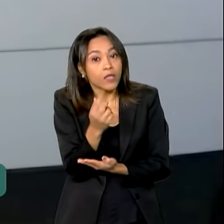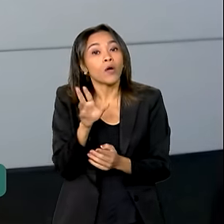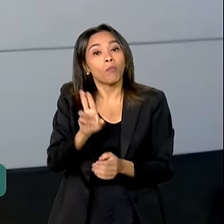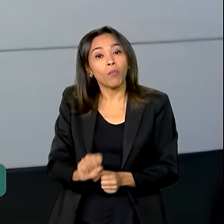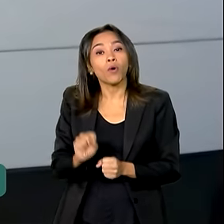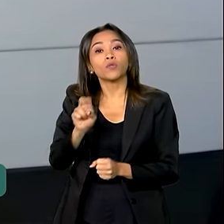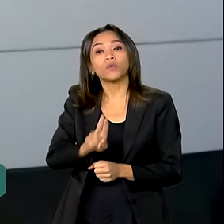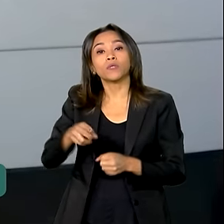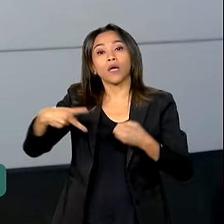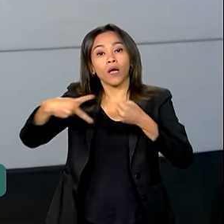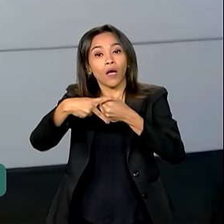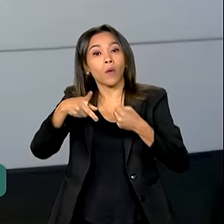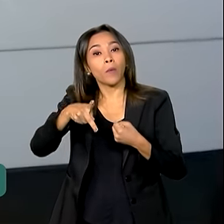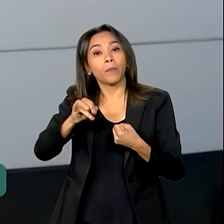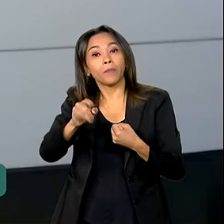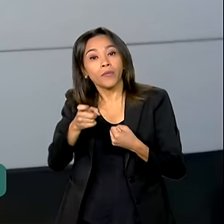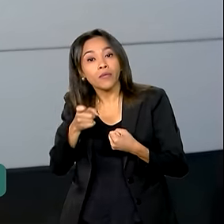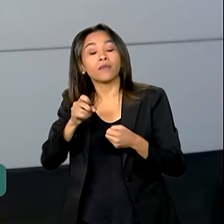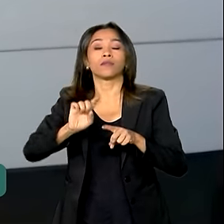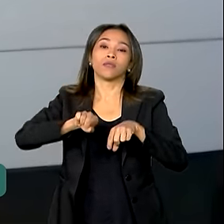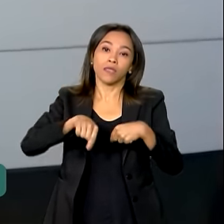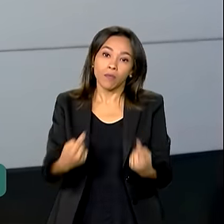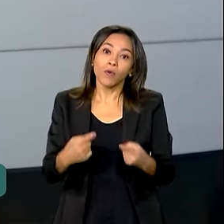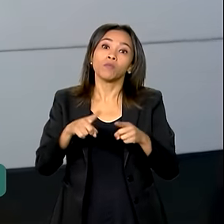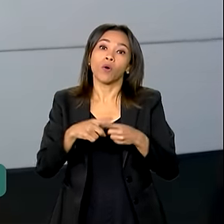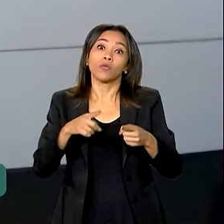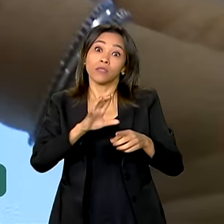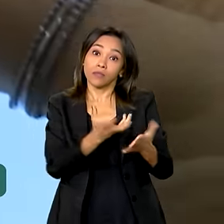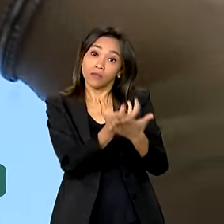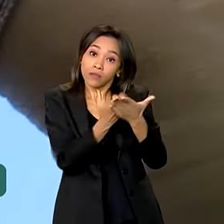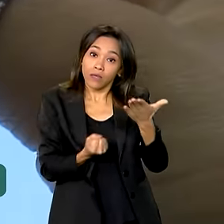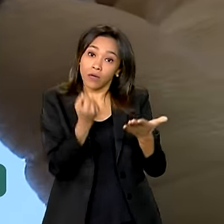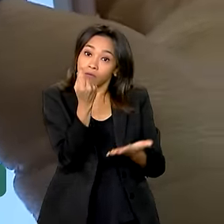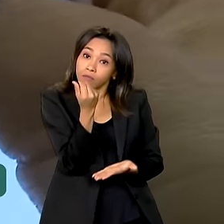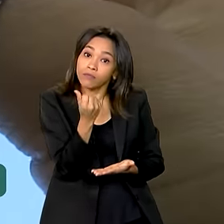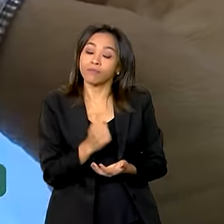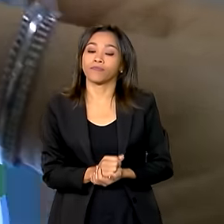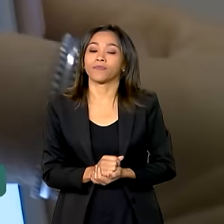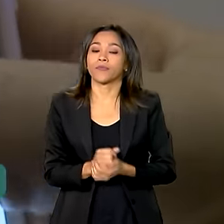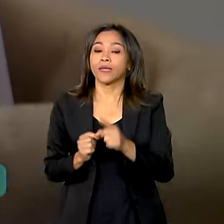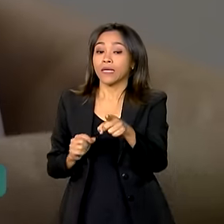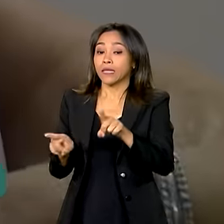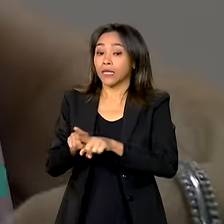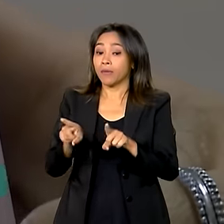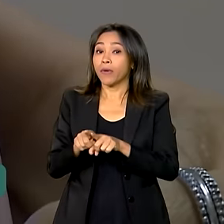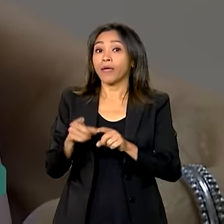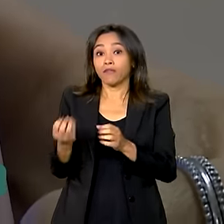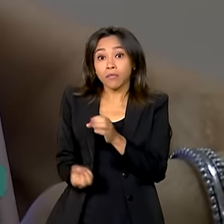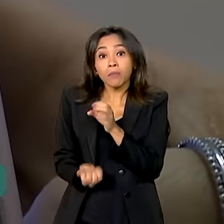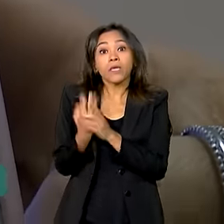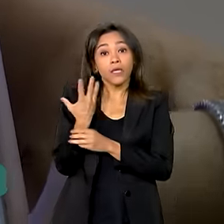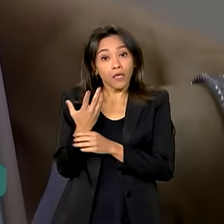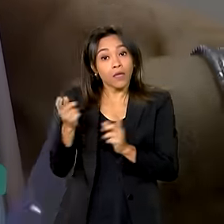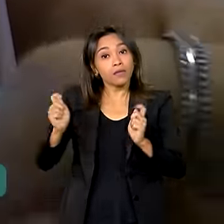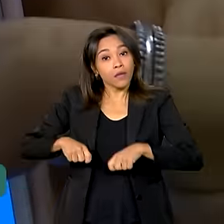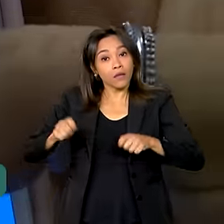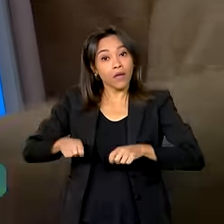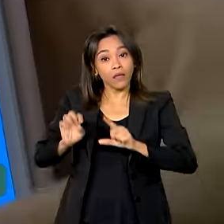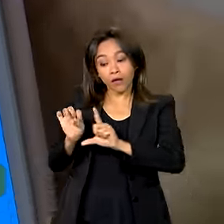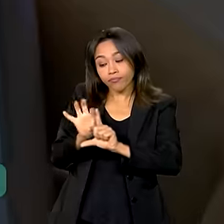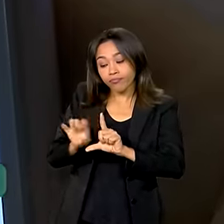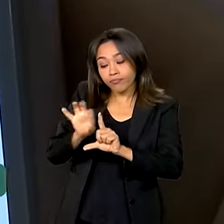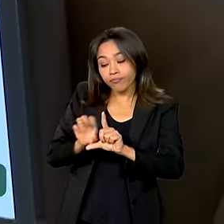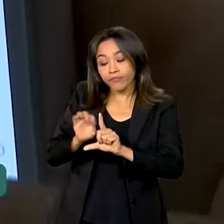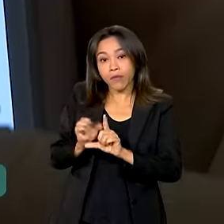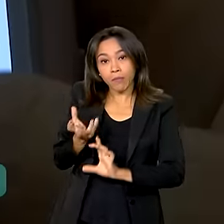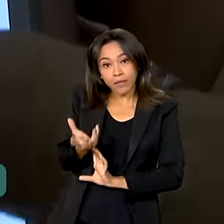gerar um código que ele pode fazer saques em espécie nos canais da Caixa. Além de poder gerar um QR Code pelo aplicativo Caixa Tem para